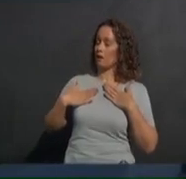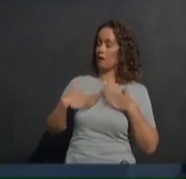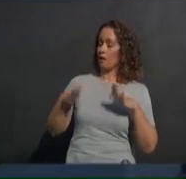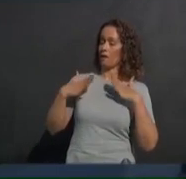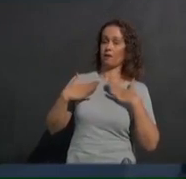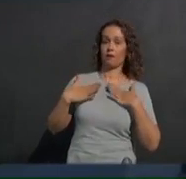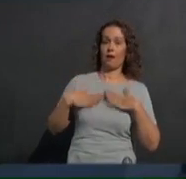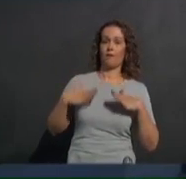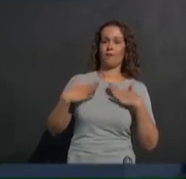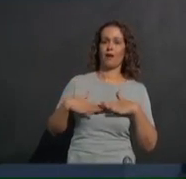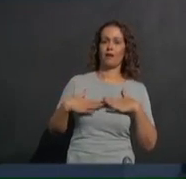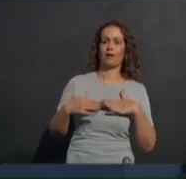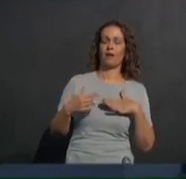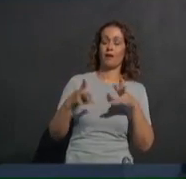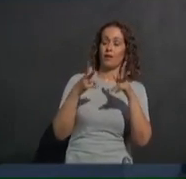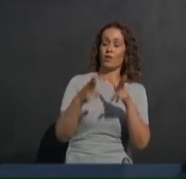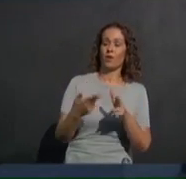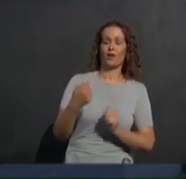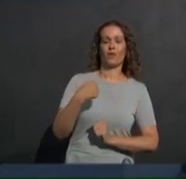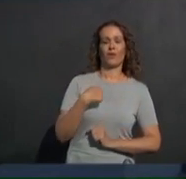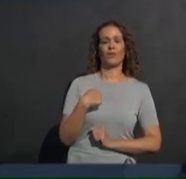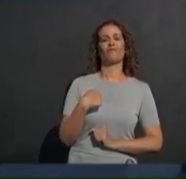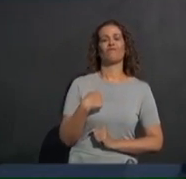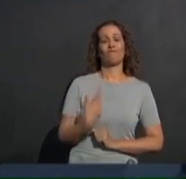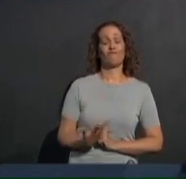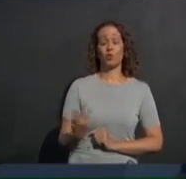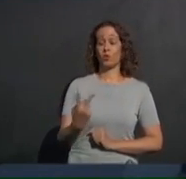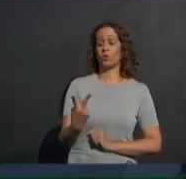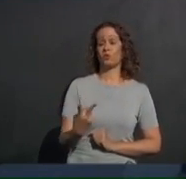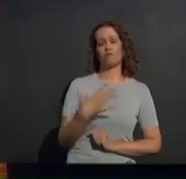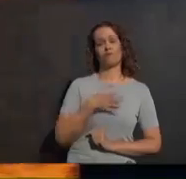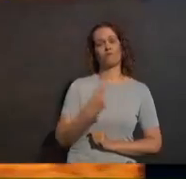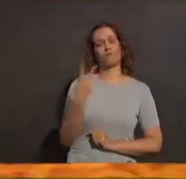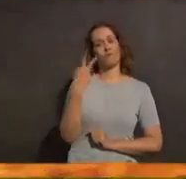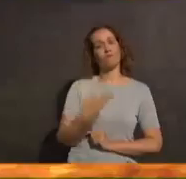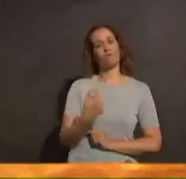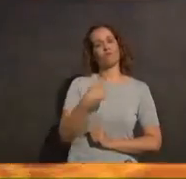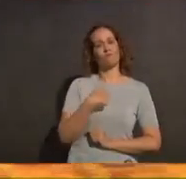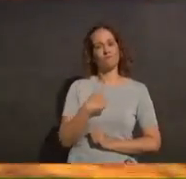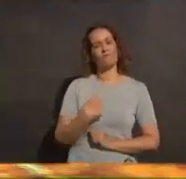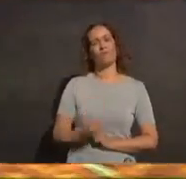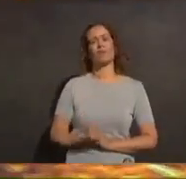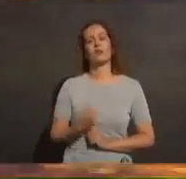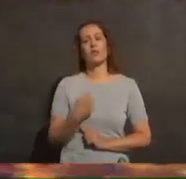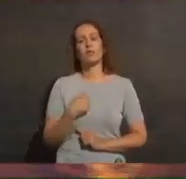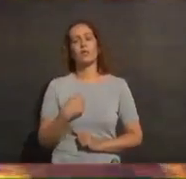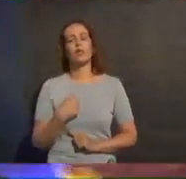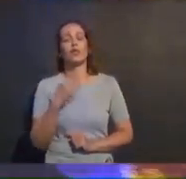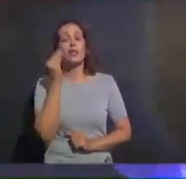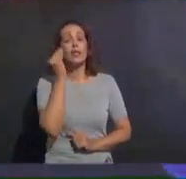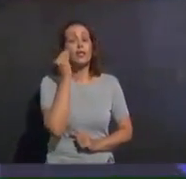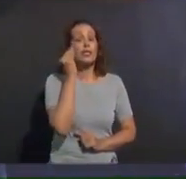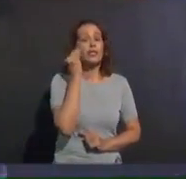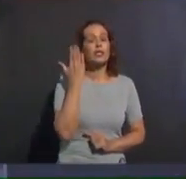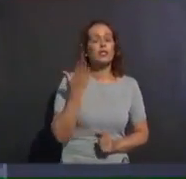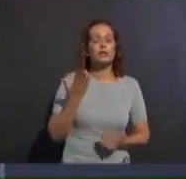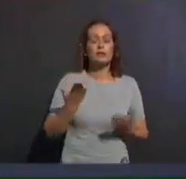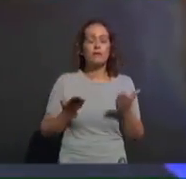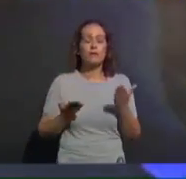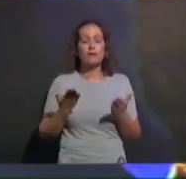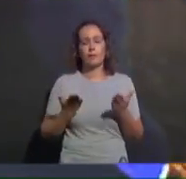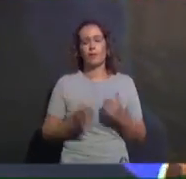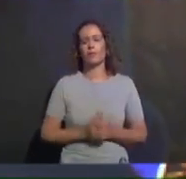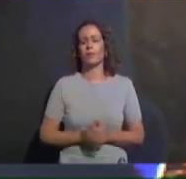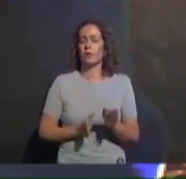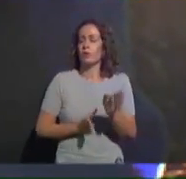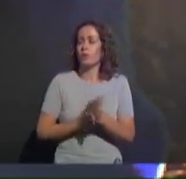eu. É assim que eles são mesmo. Aí eu fico tentando trazer um equilíbrio. Olha alguns conselhos.